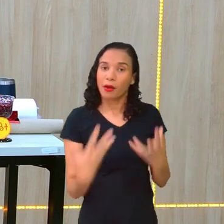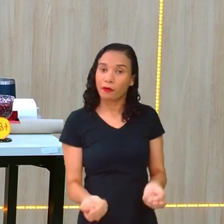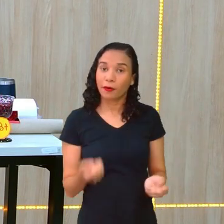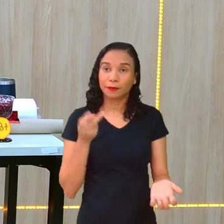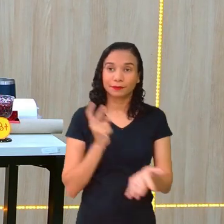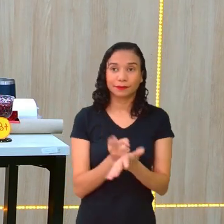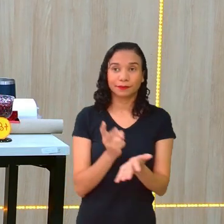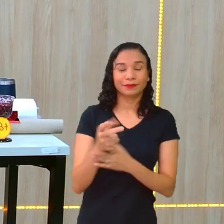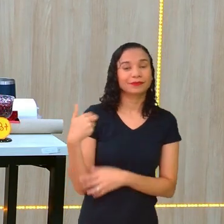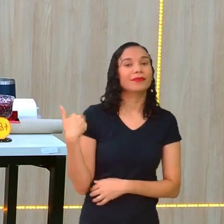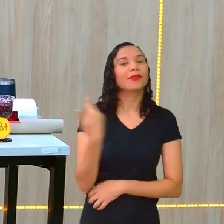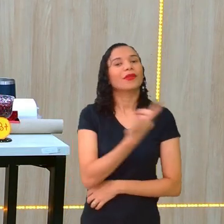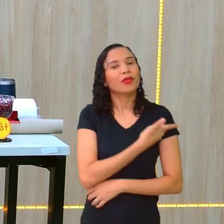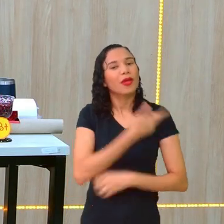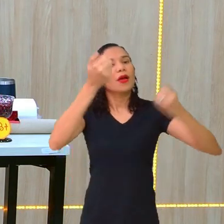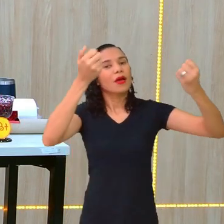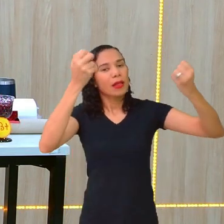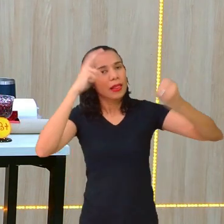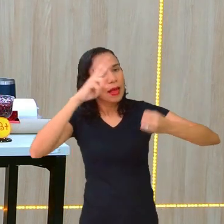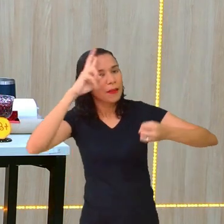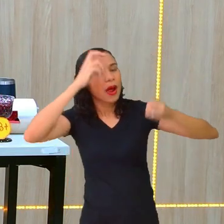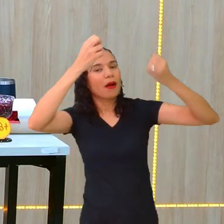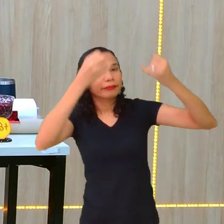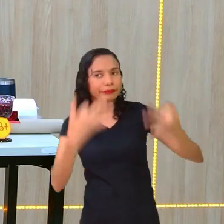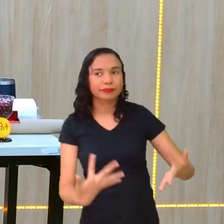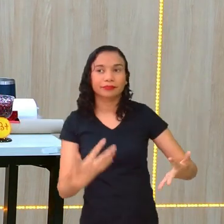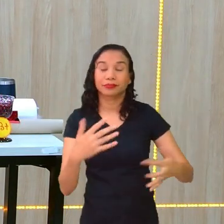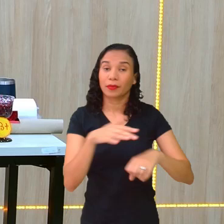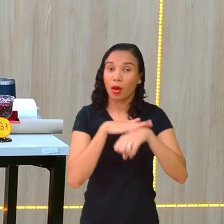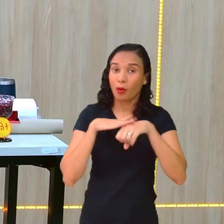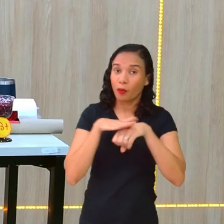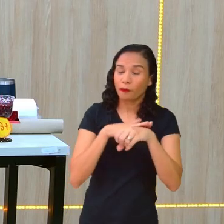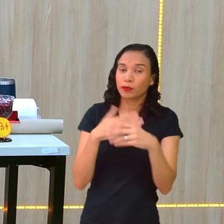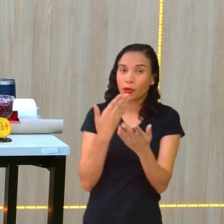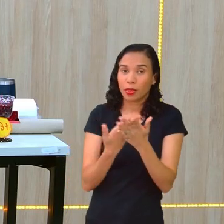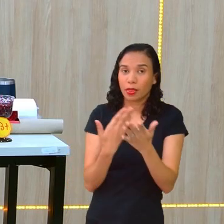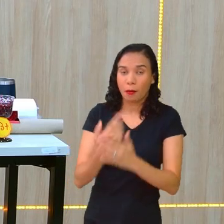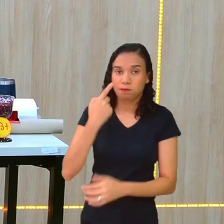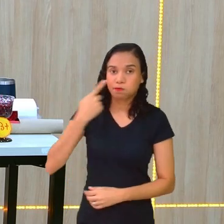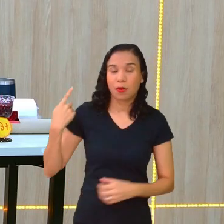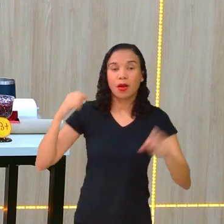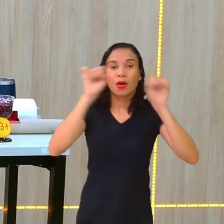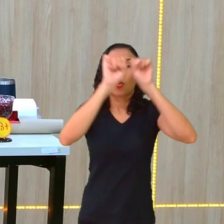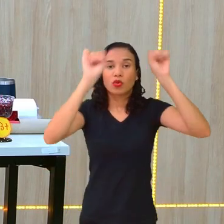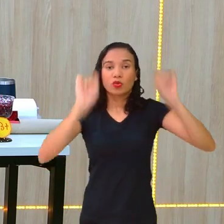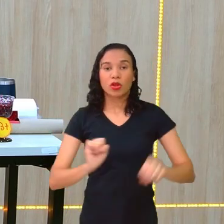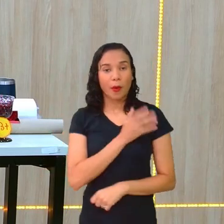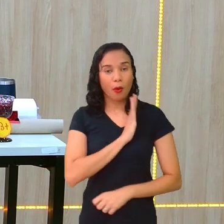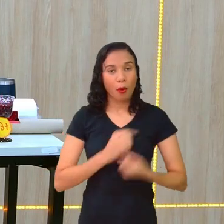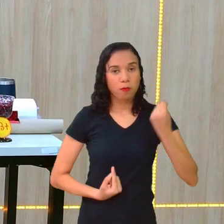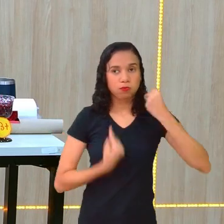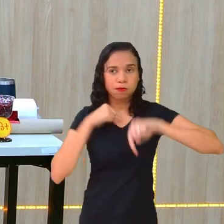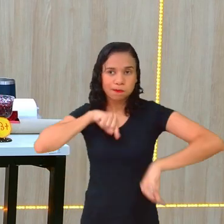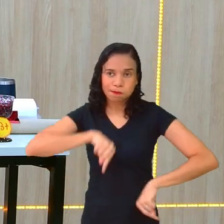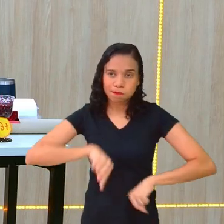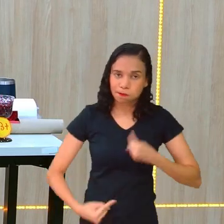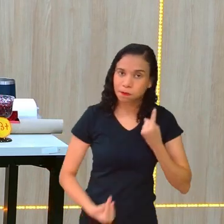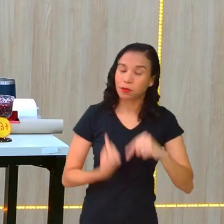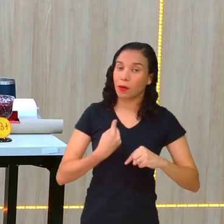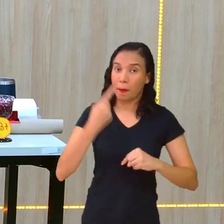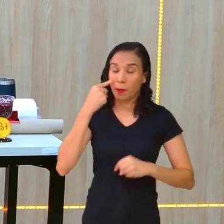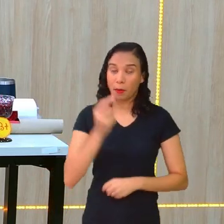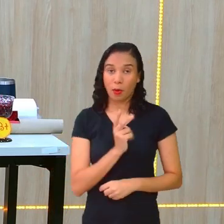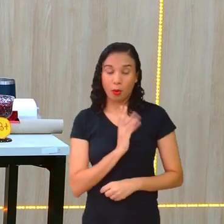Para falarmos de sangue, a gente vai rever um pouquinho aqui. Nós conversamos na aula passada sobre o sistema cardiovascular, onde nós vimos